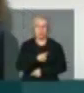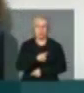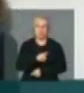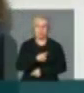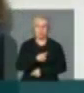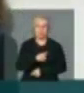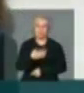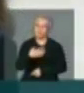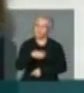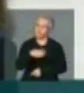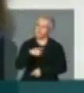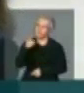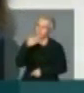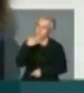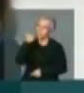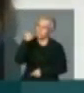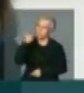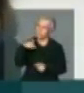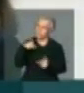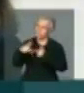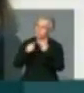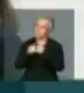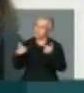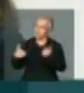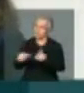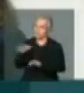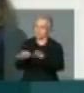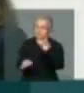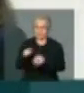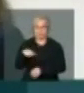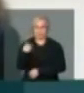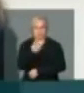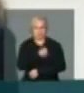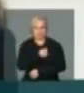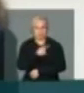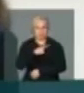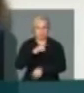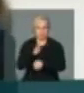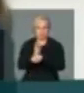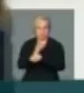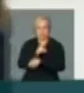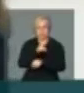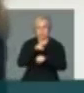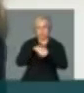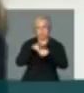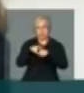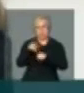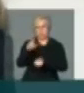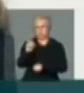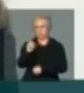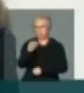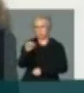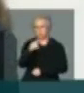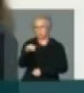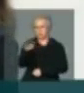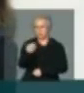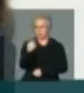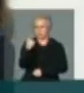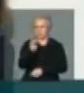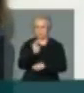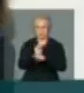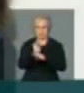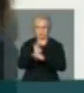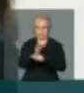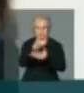Ministério da Justiça. Especialmente nós, que vivemos no estado de Roraima, um estado que faz